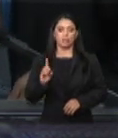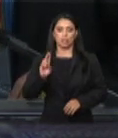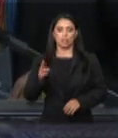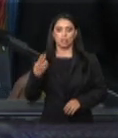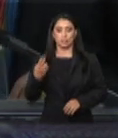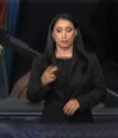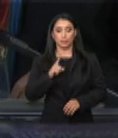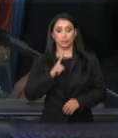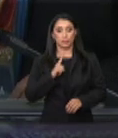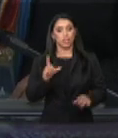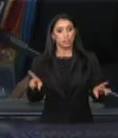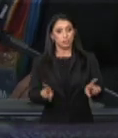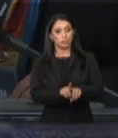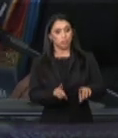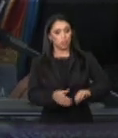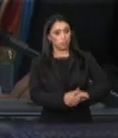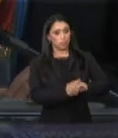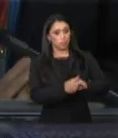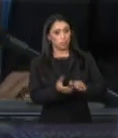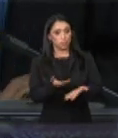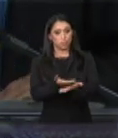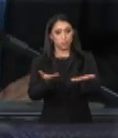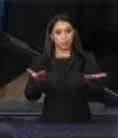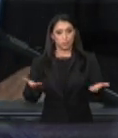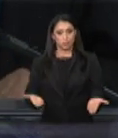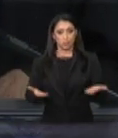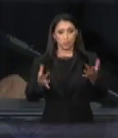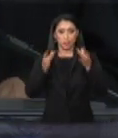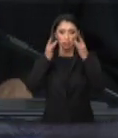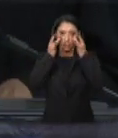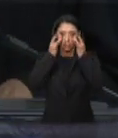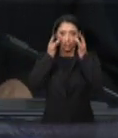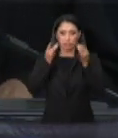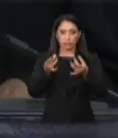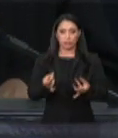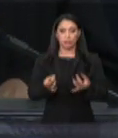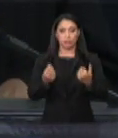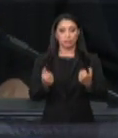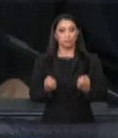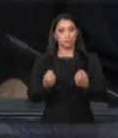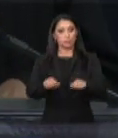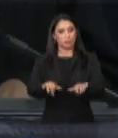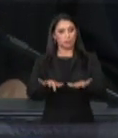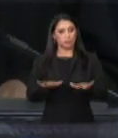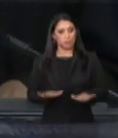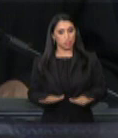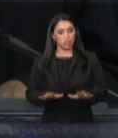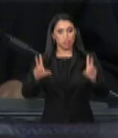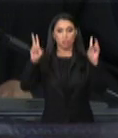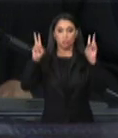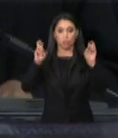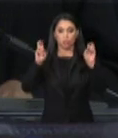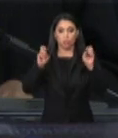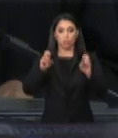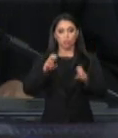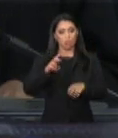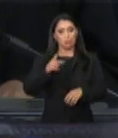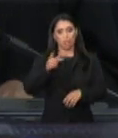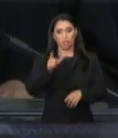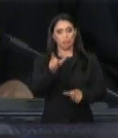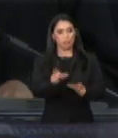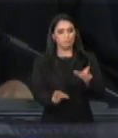cumprimentará todas as pessoas presentes nessa audiência que trata especificamente sobre os invisíveis